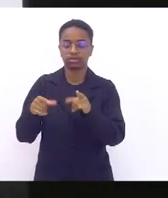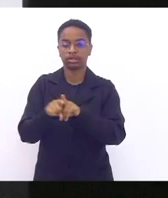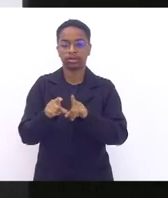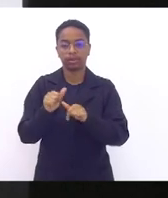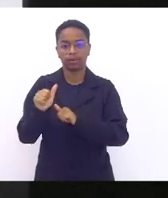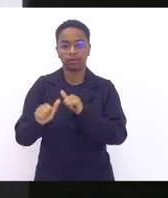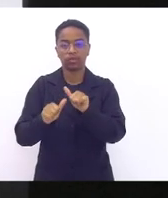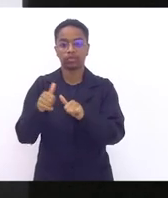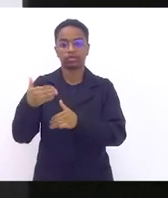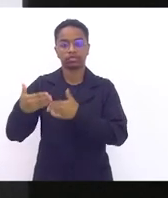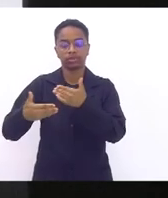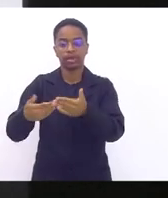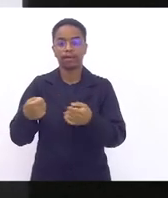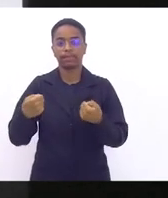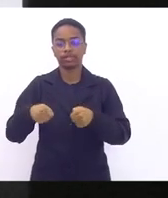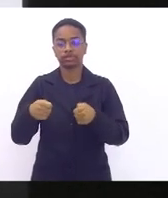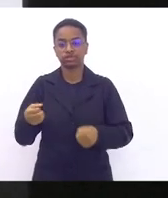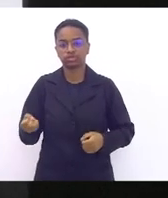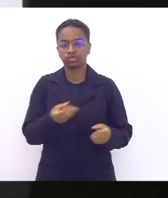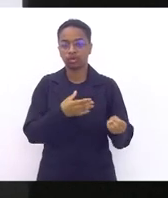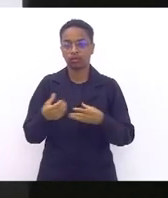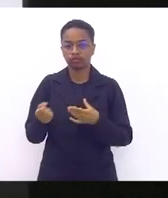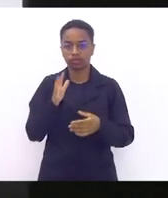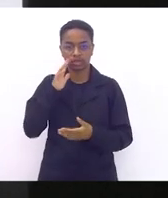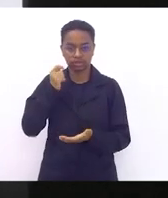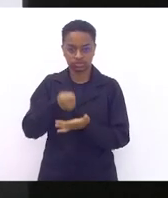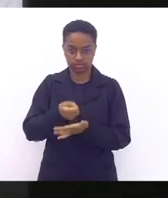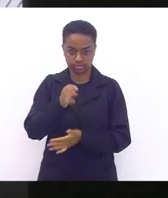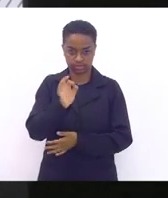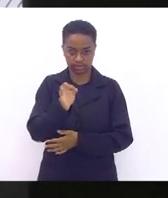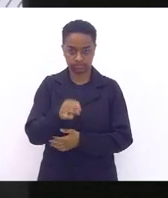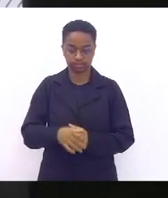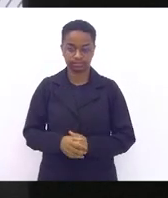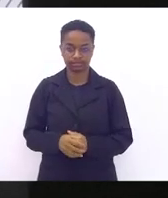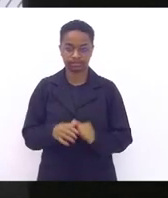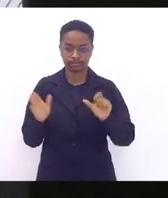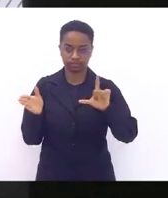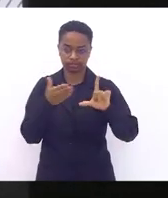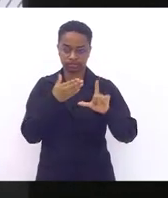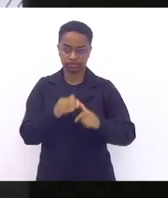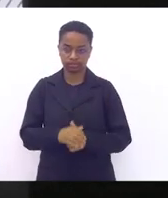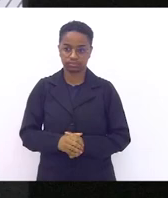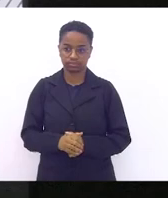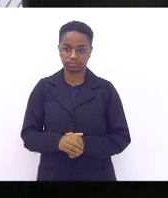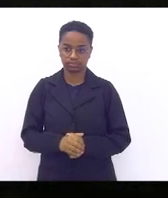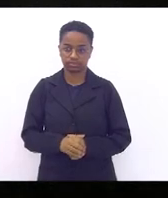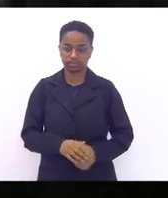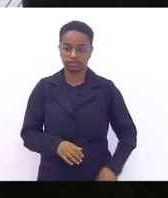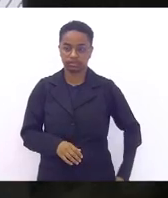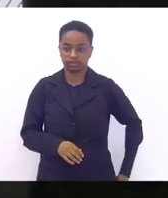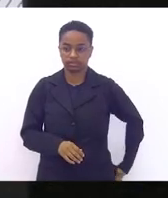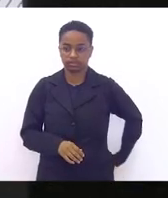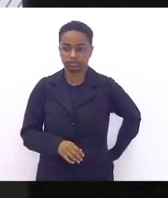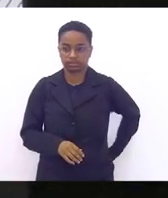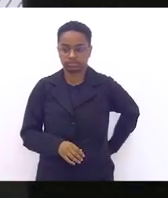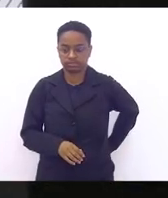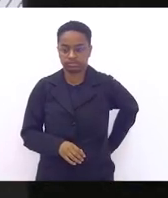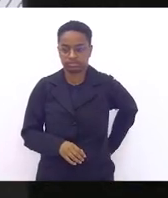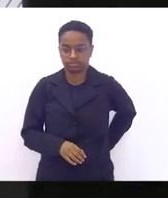modificando, demandam novas decisões, certo? Próximo, por favor. Eu nem sei o que está passando. Aí você.